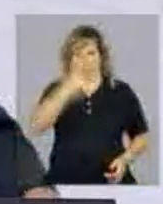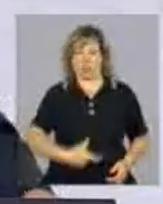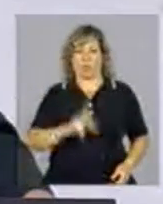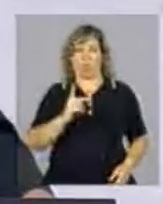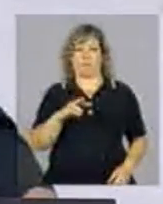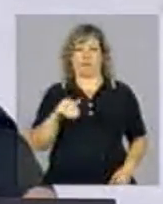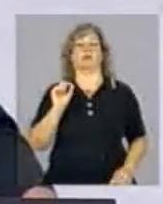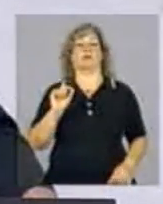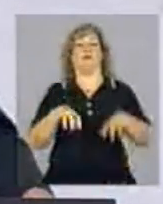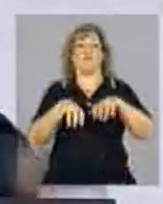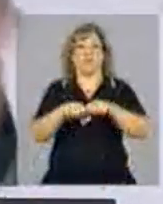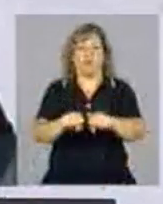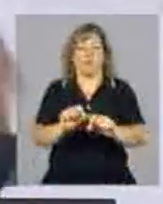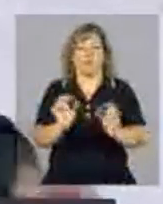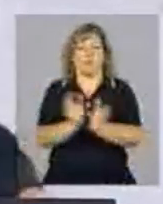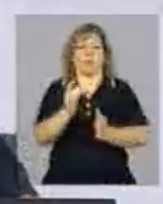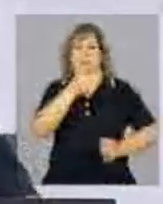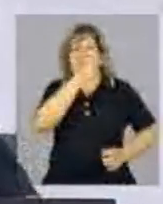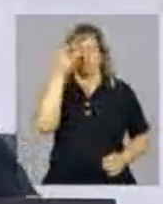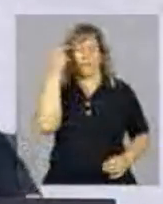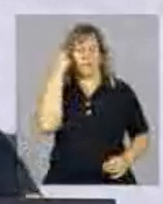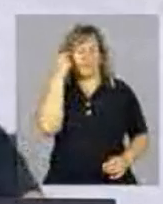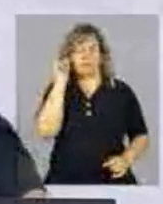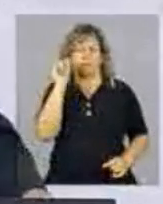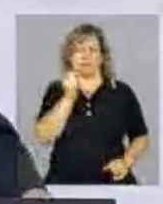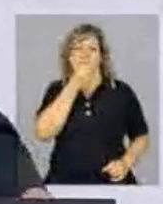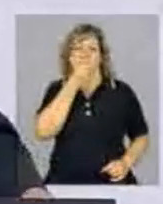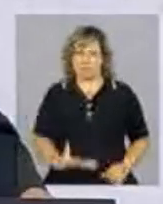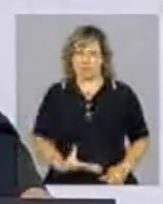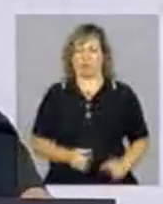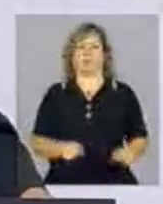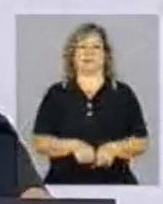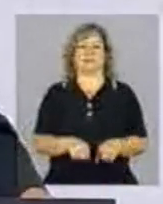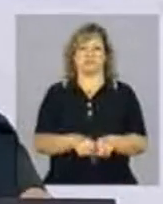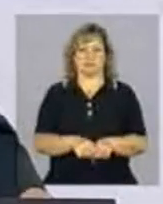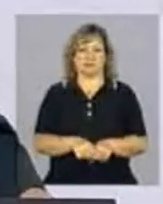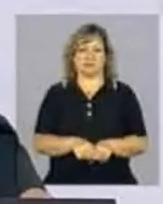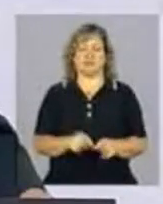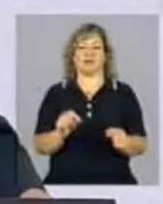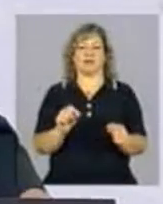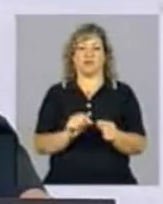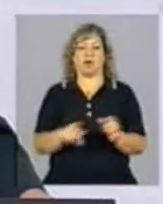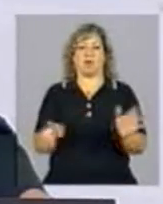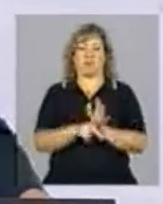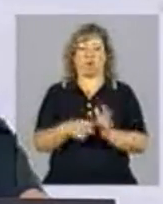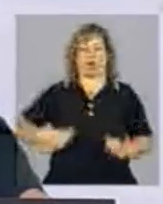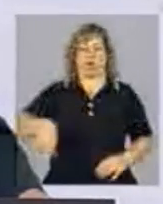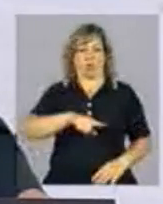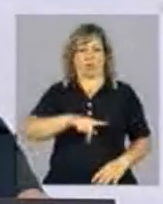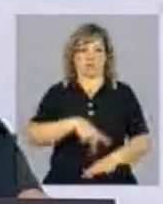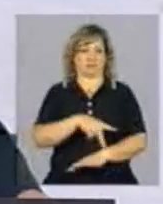na formação de um pensamento generoso e da constituição da nossa própria